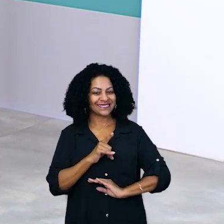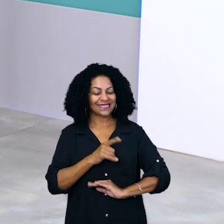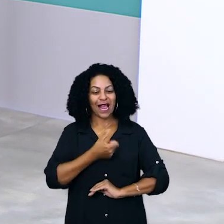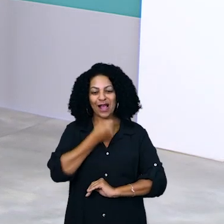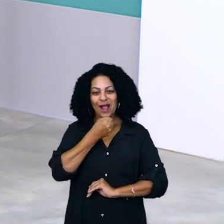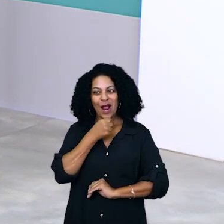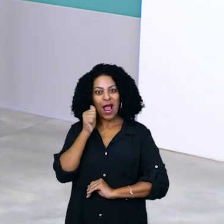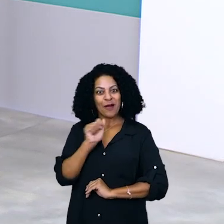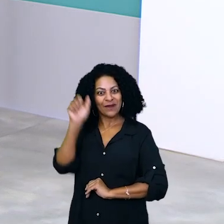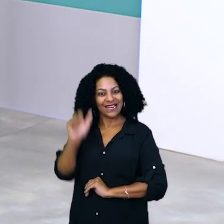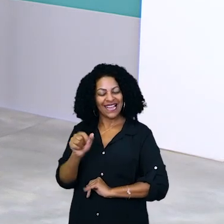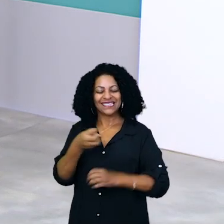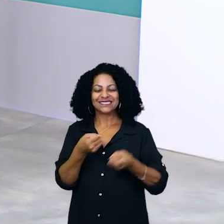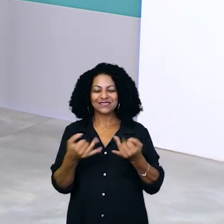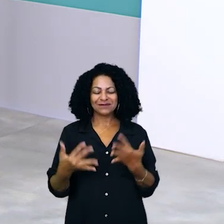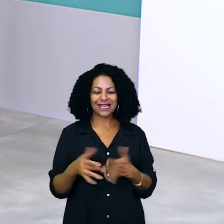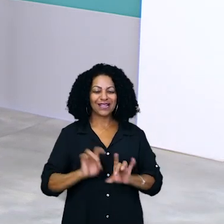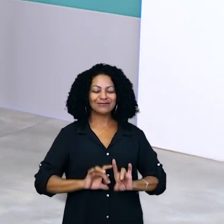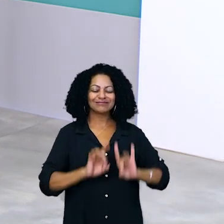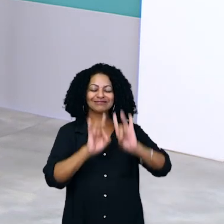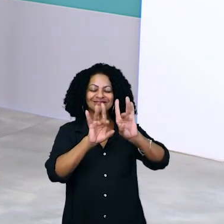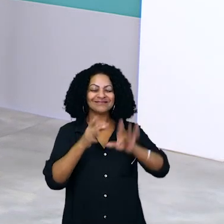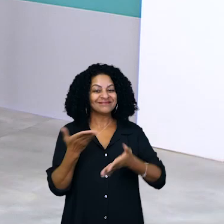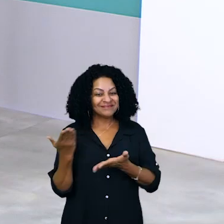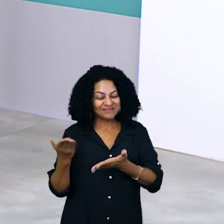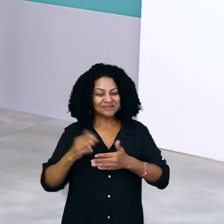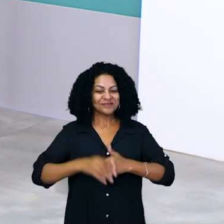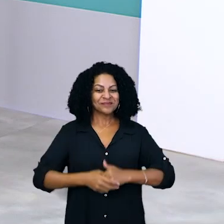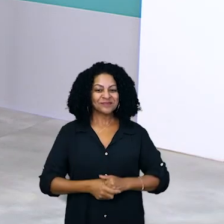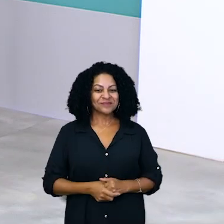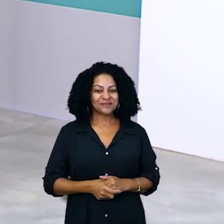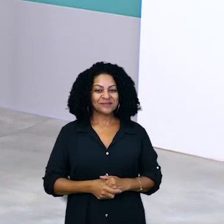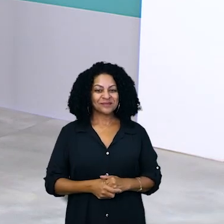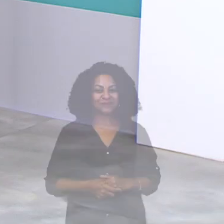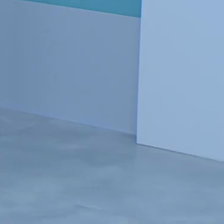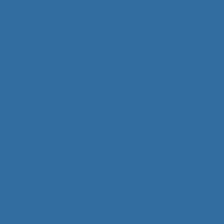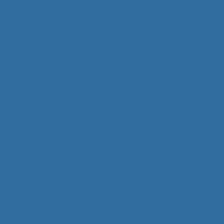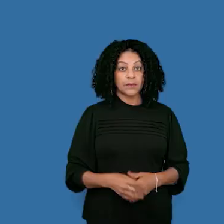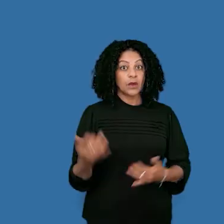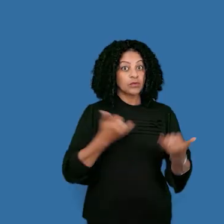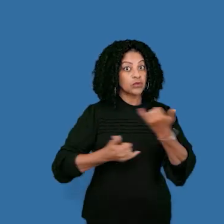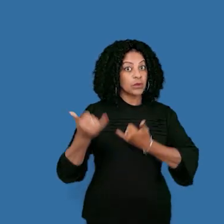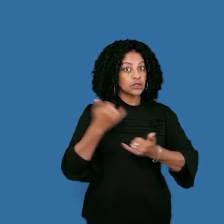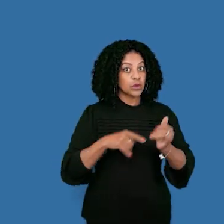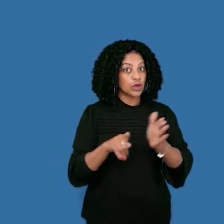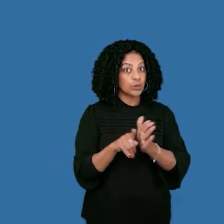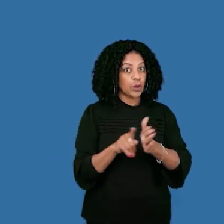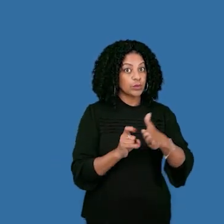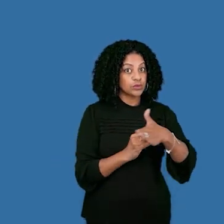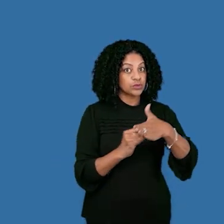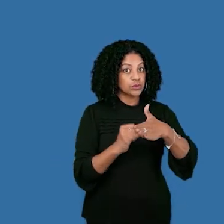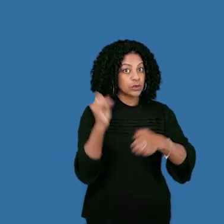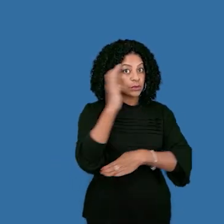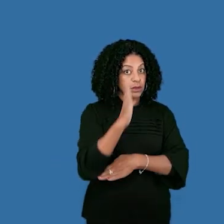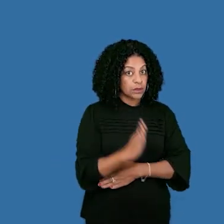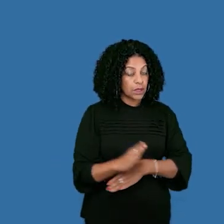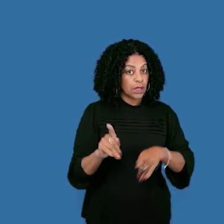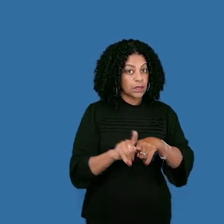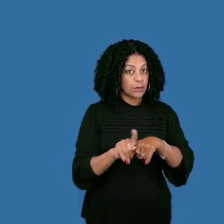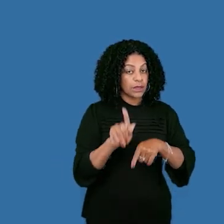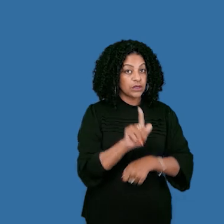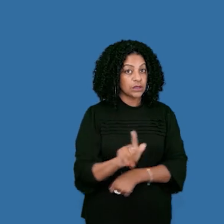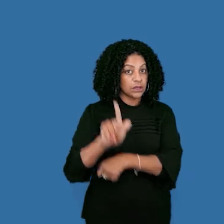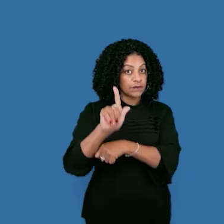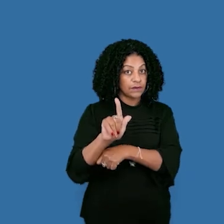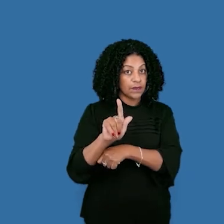YouTube. A repórter Larissa Batista preparou uma reportagem especial sobre o assunto. Vamos ver. Dados do Instituto Brasileiro de